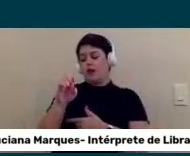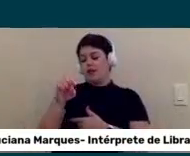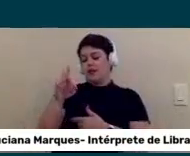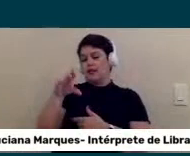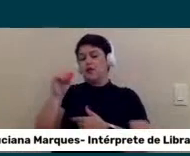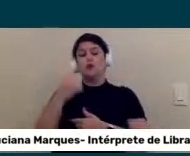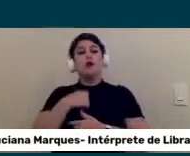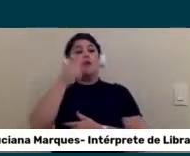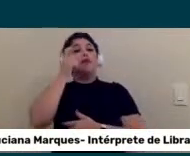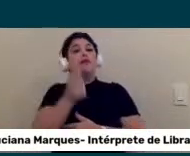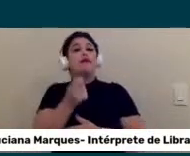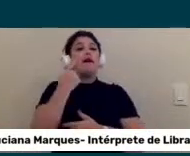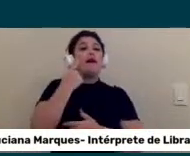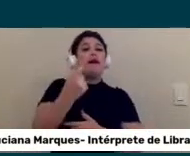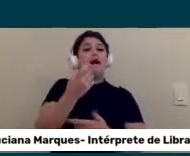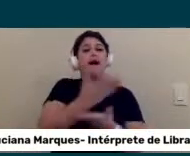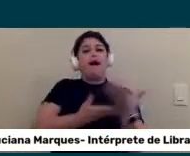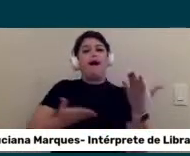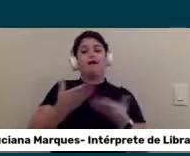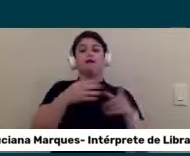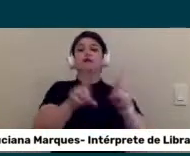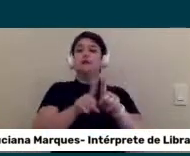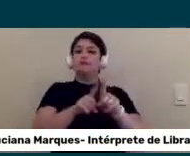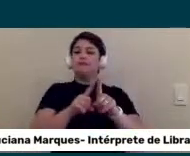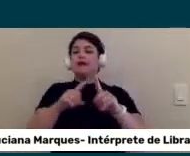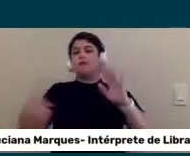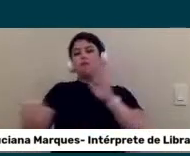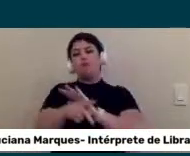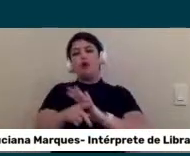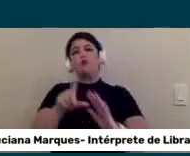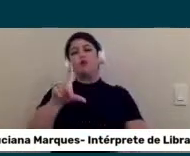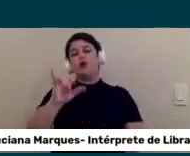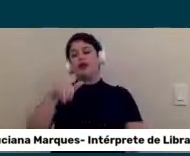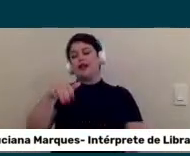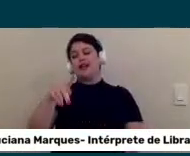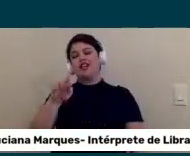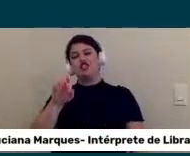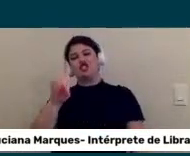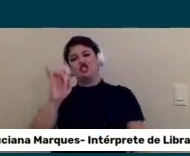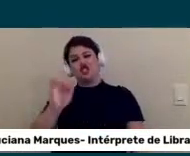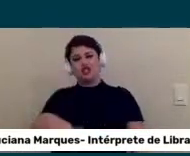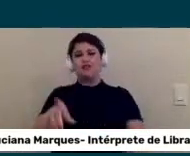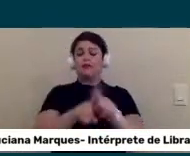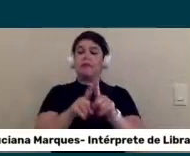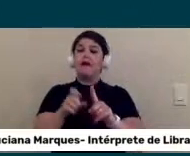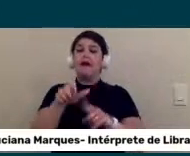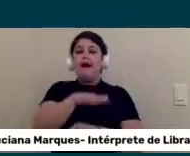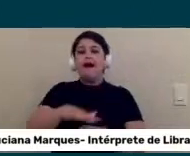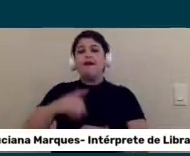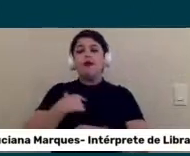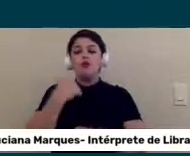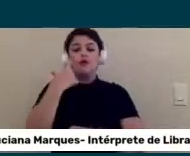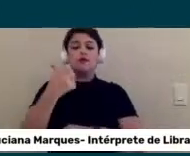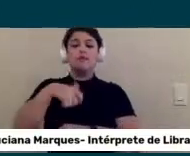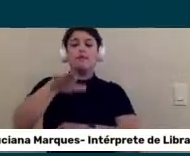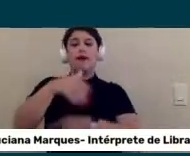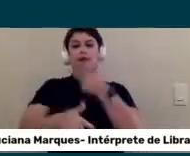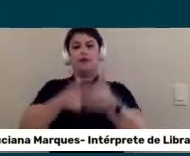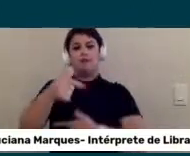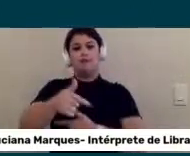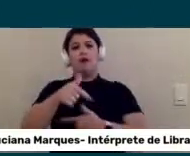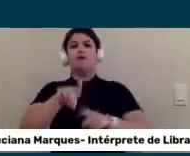Também seguem minhas referências de LinkedIn, e-mail e áreas de interesse muito voltado para dados, comportamento